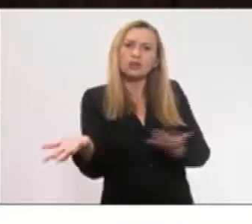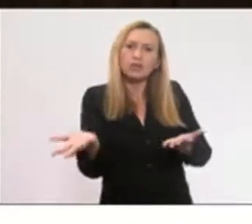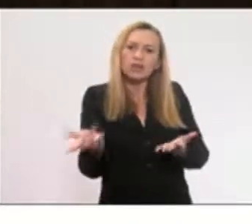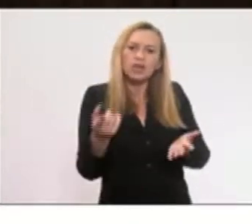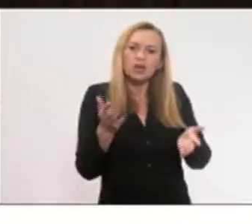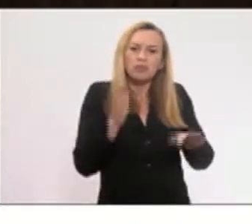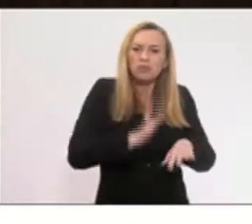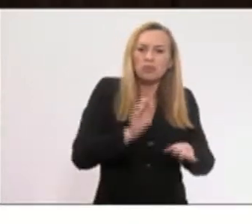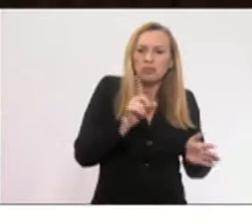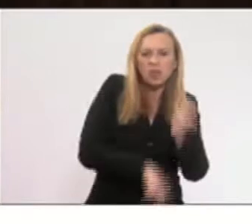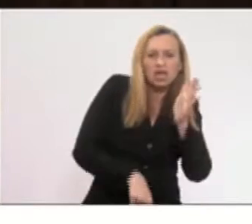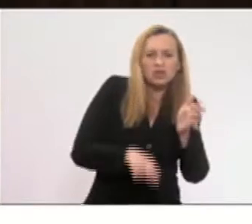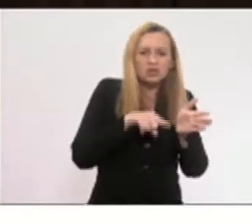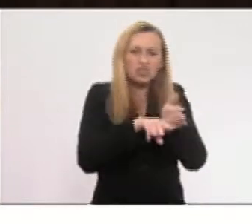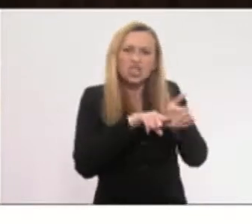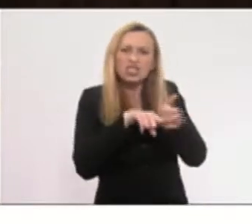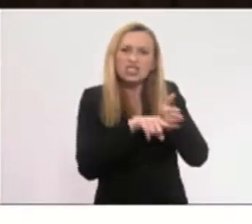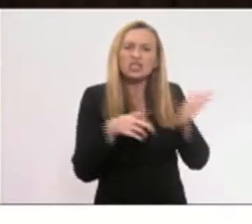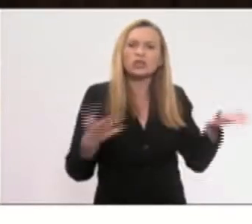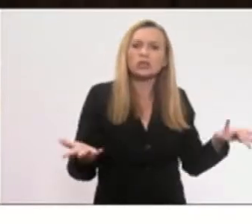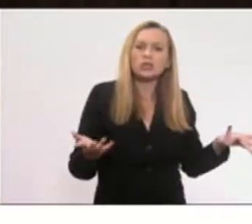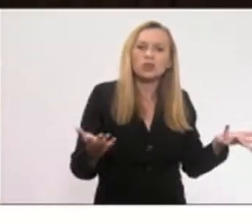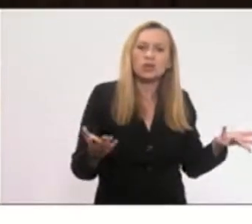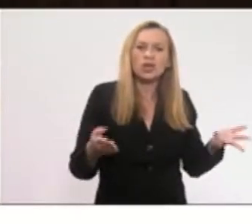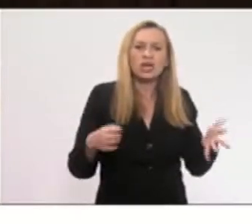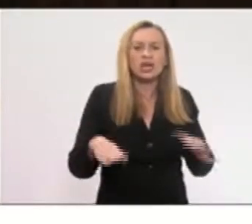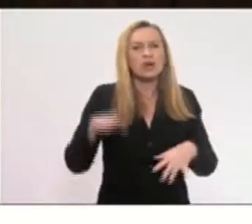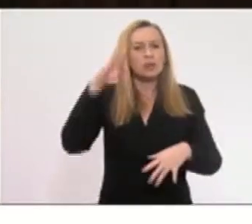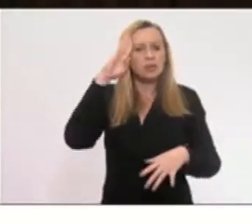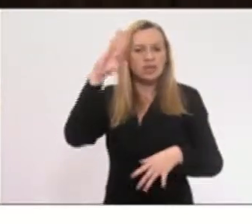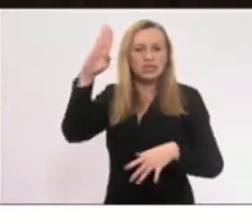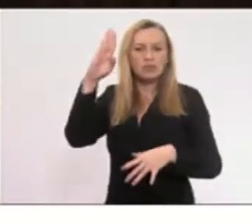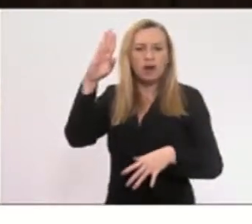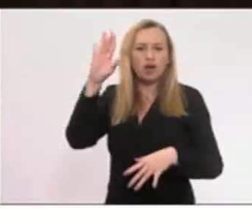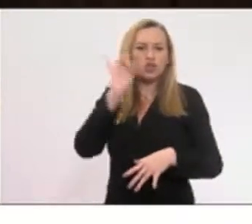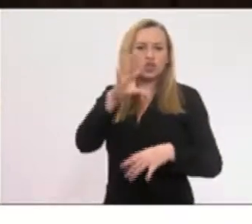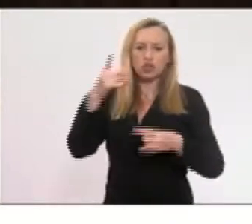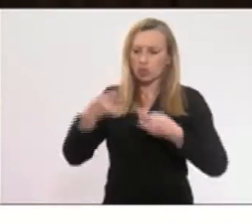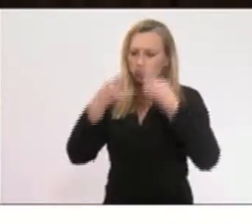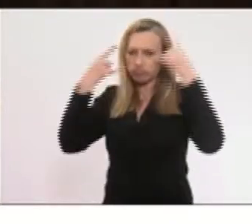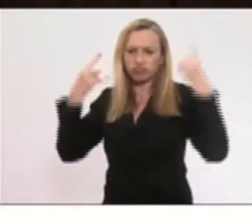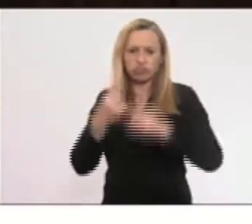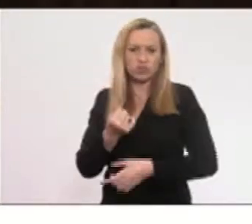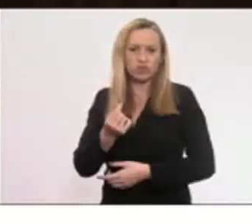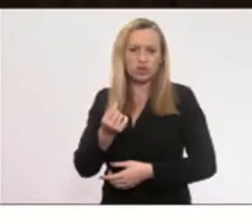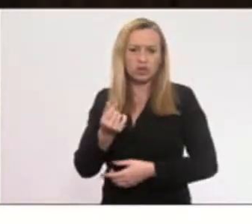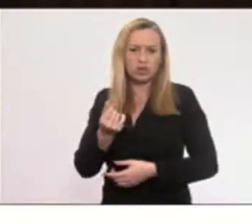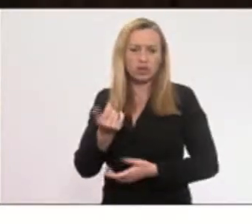fiscalização, é priorização do capital financeiro, do